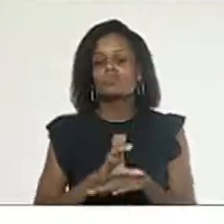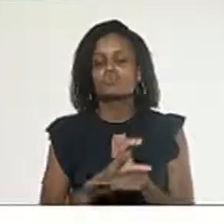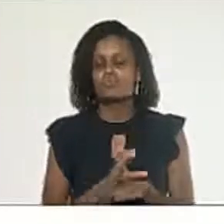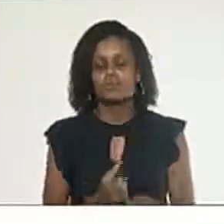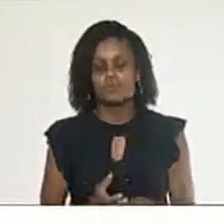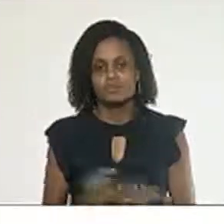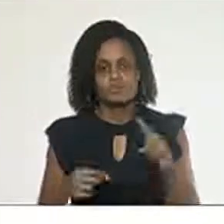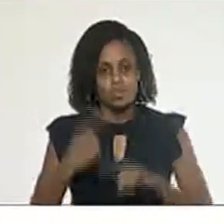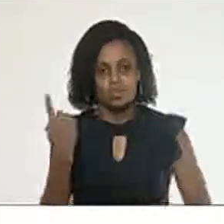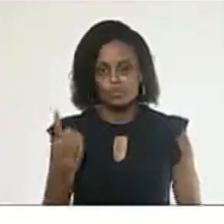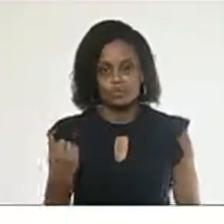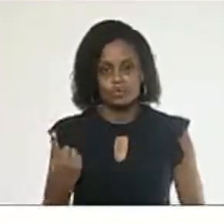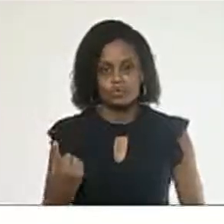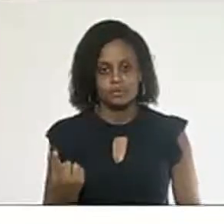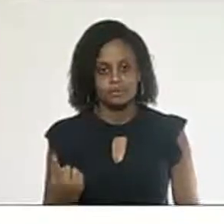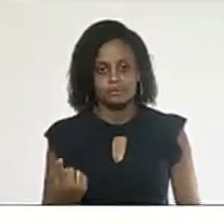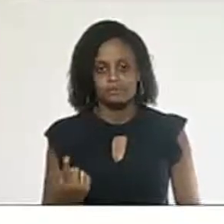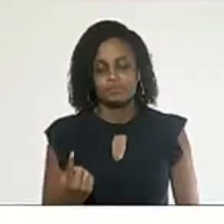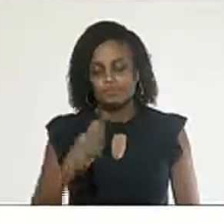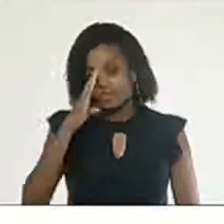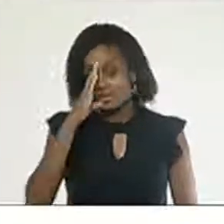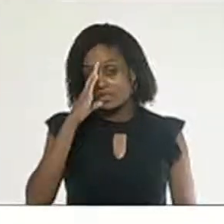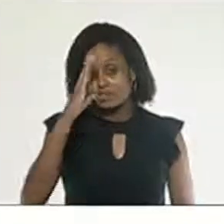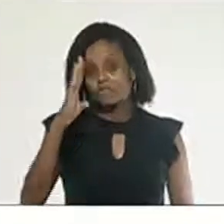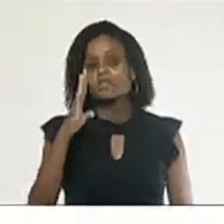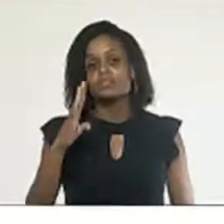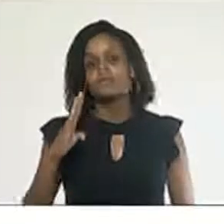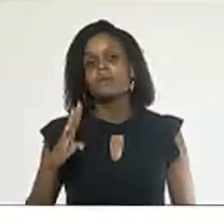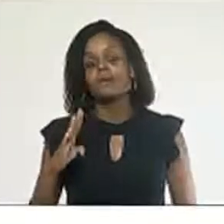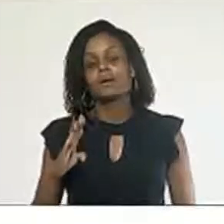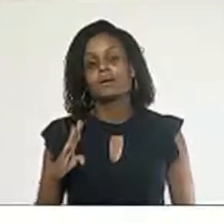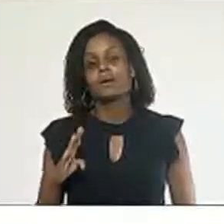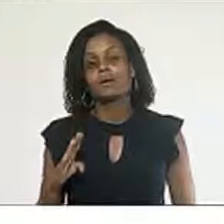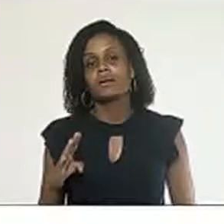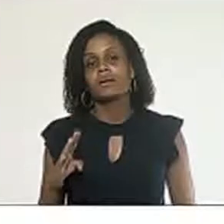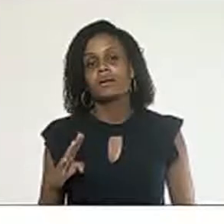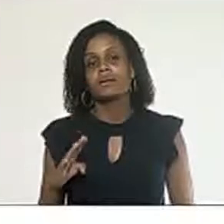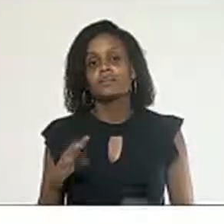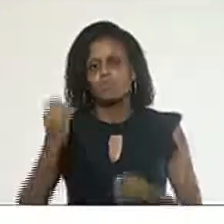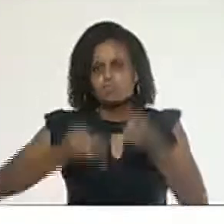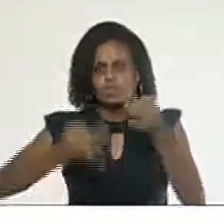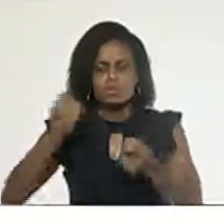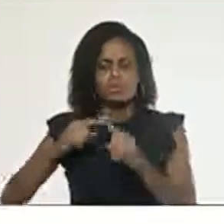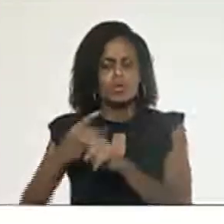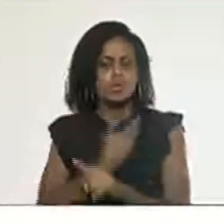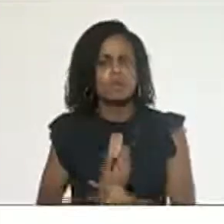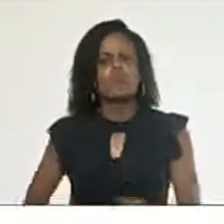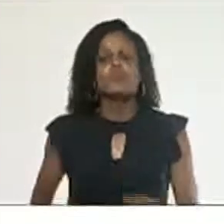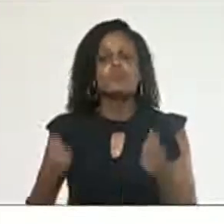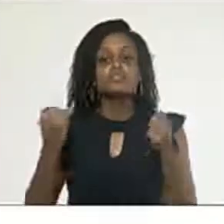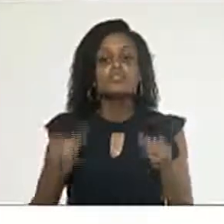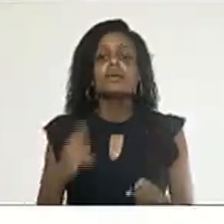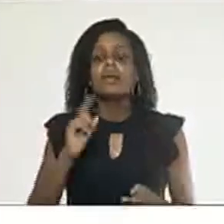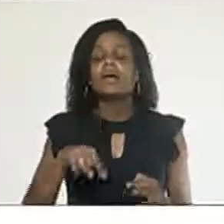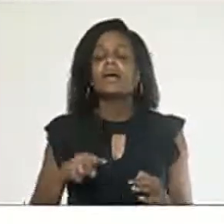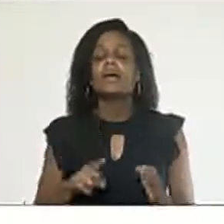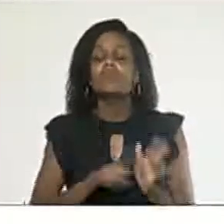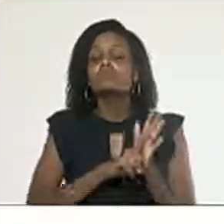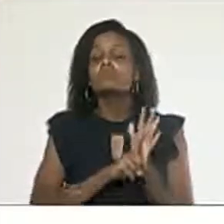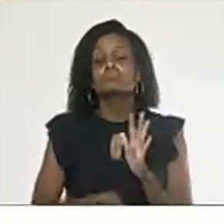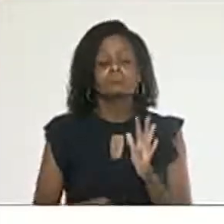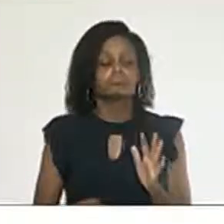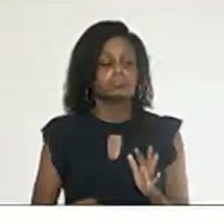presidente, os principais argumentos utilizados por esse governo é com relação ao déficit